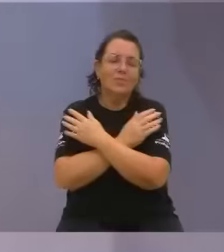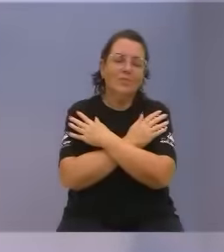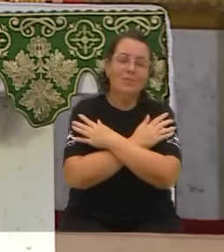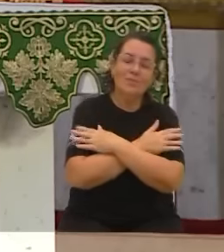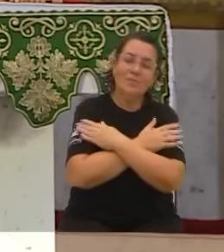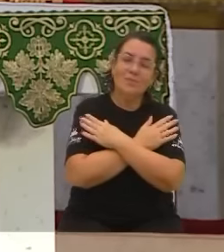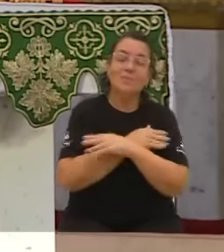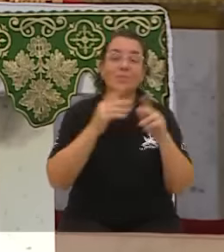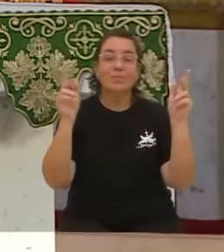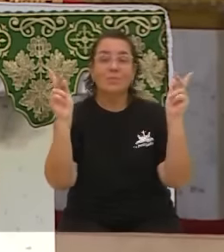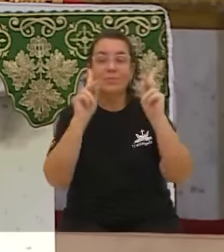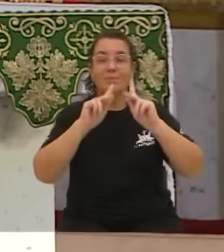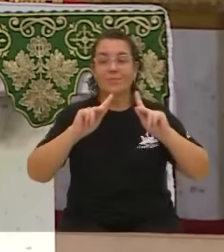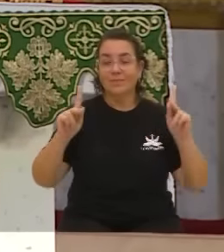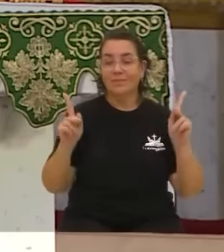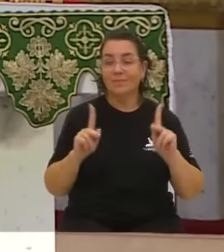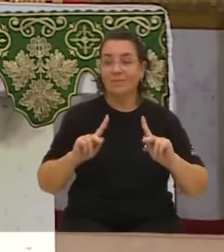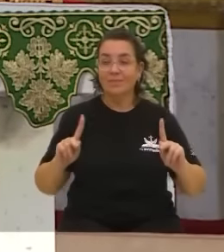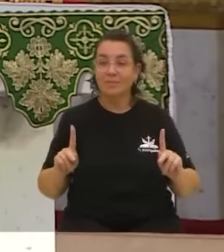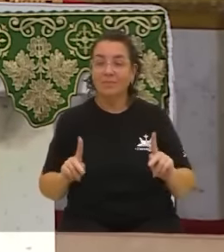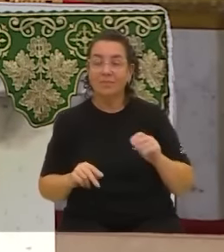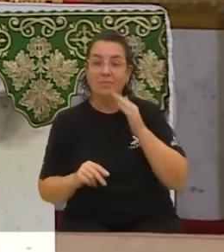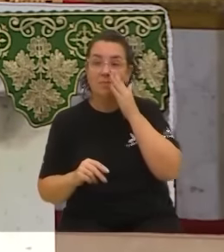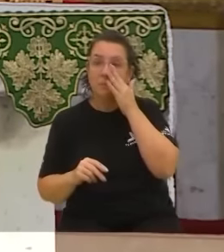do abraço e da paz.